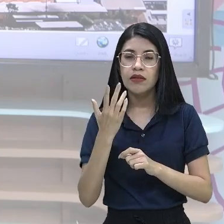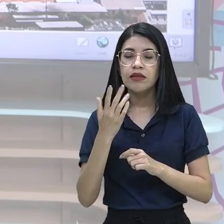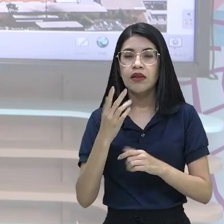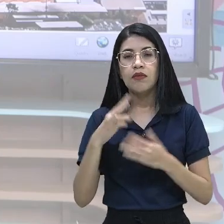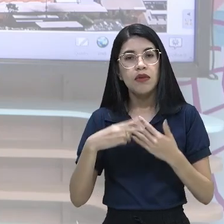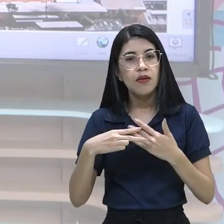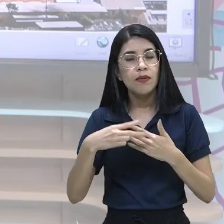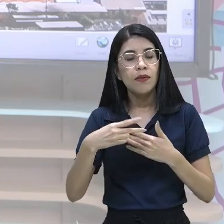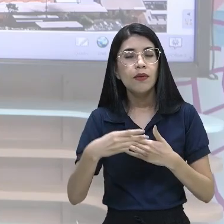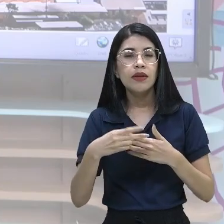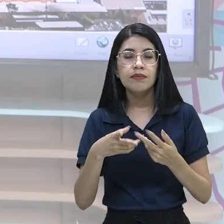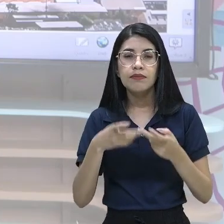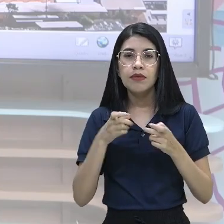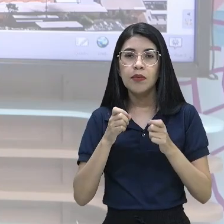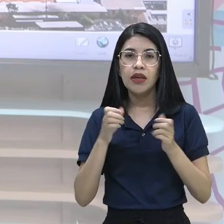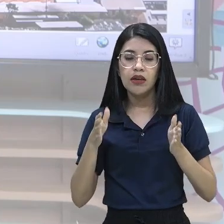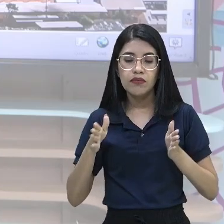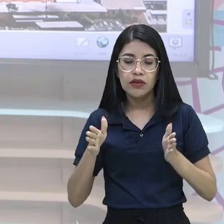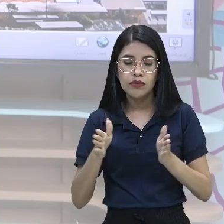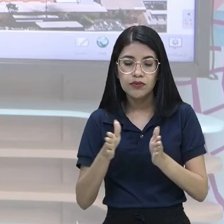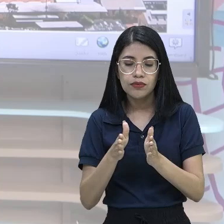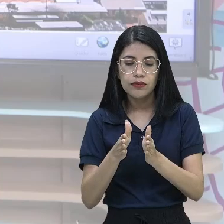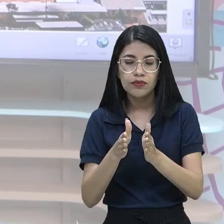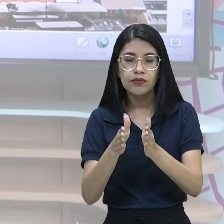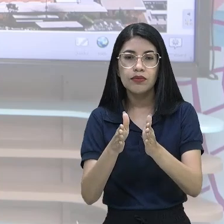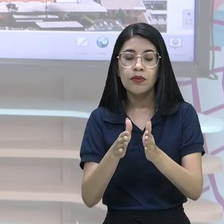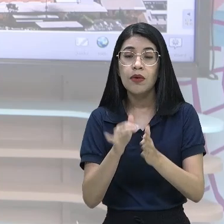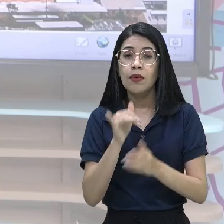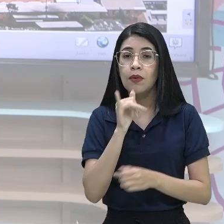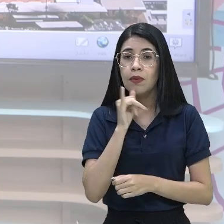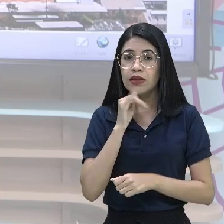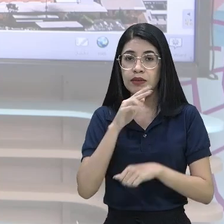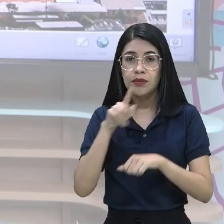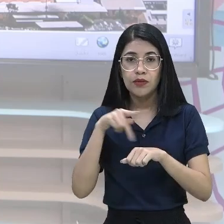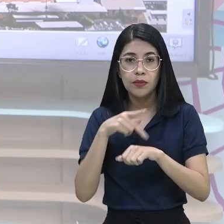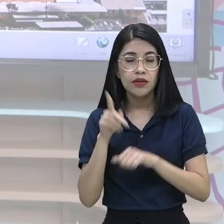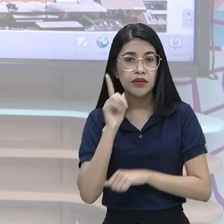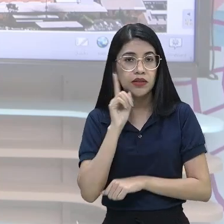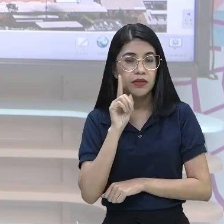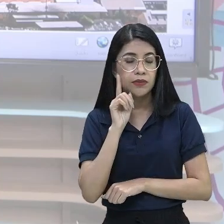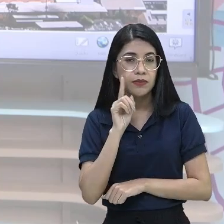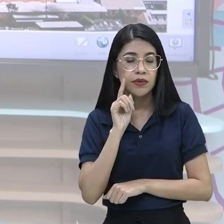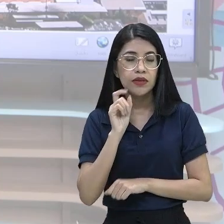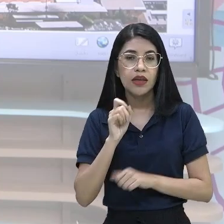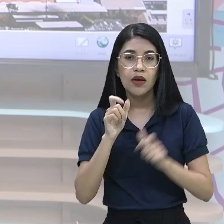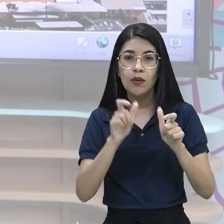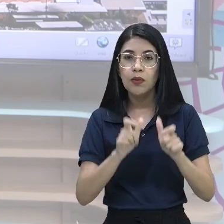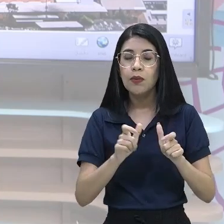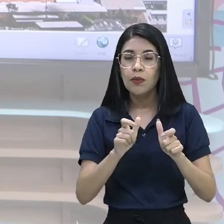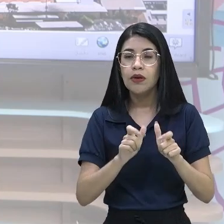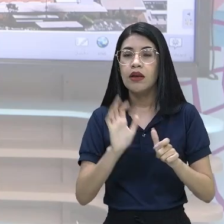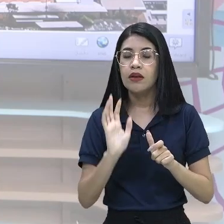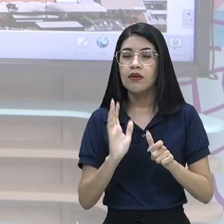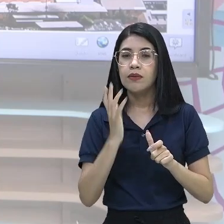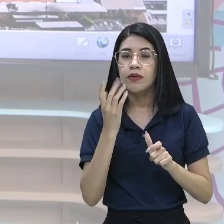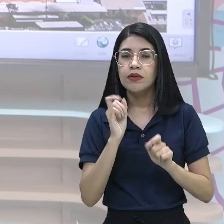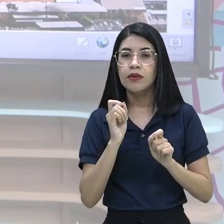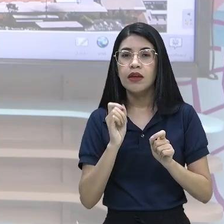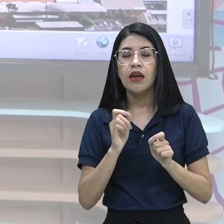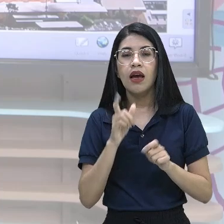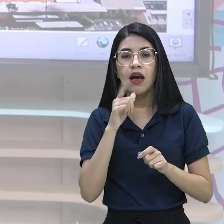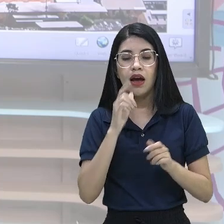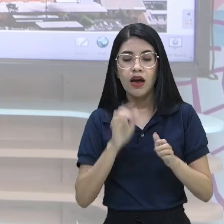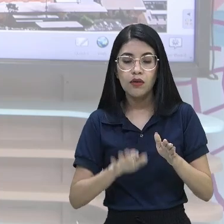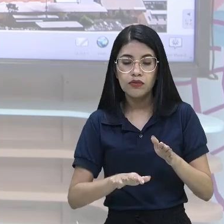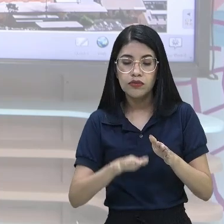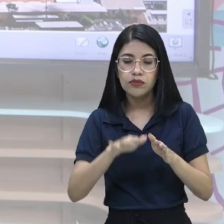como a gente observou aí na imagem, nos Estados Unidos, né? Essas áreas onde vai ocorrer essas inundações,